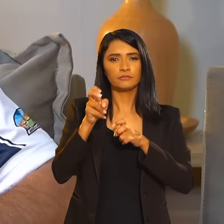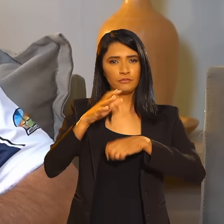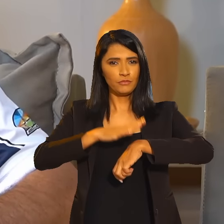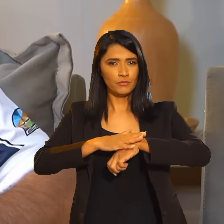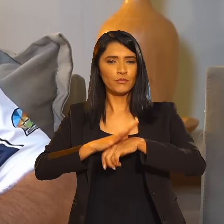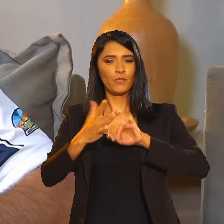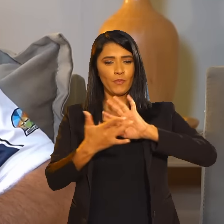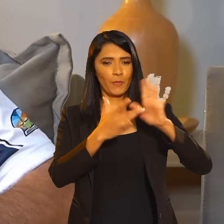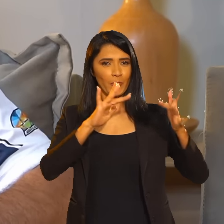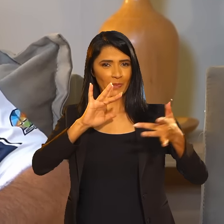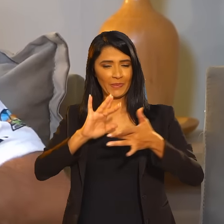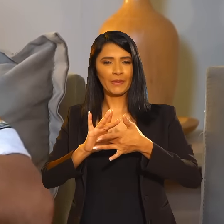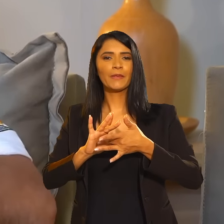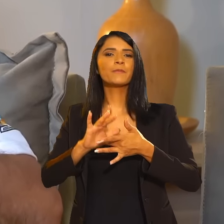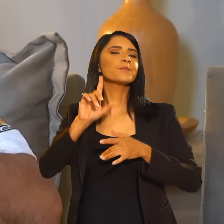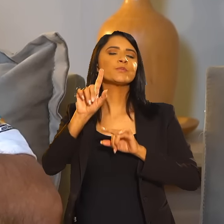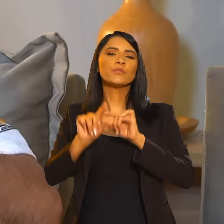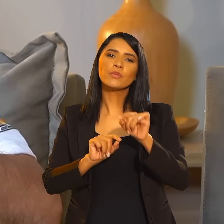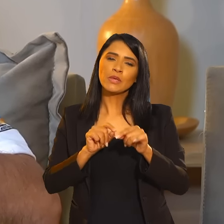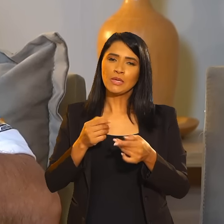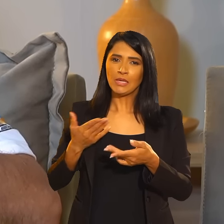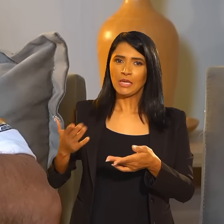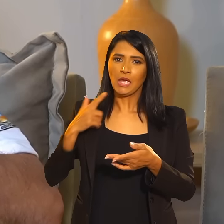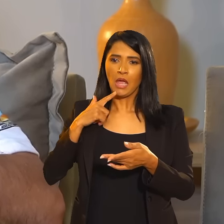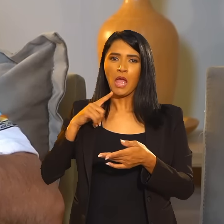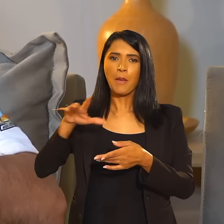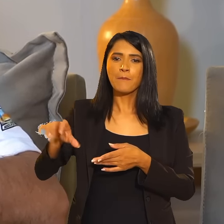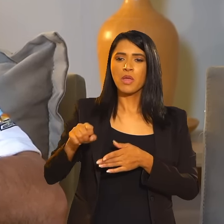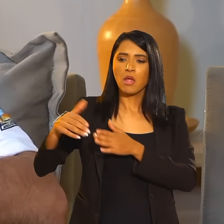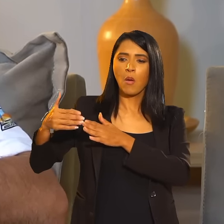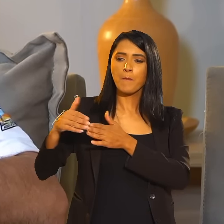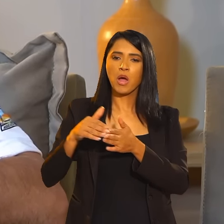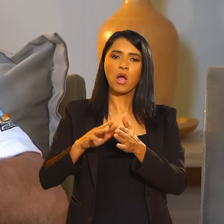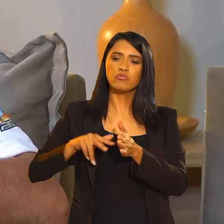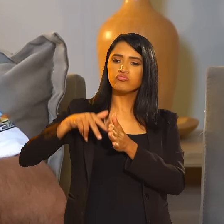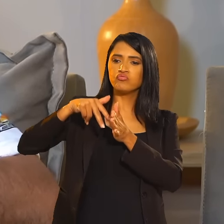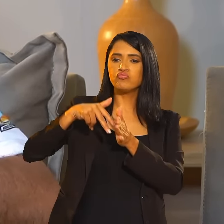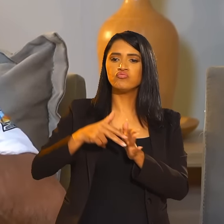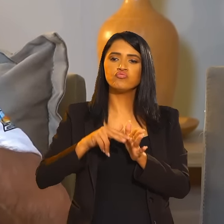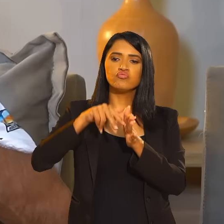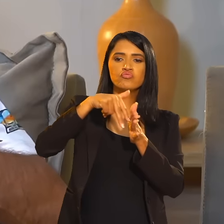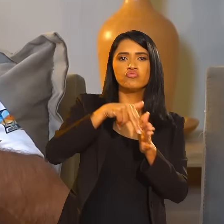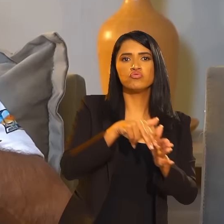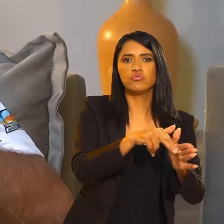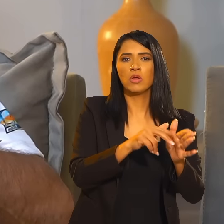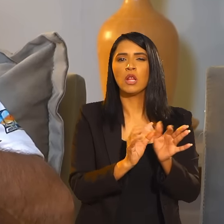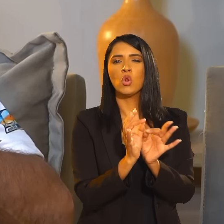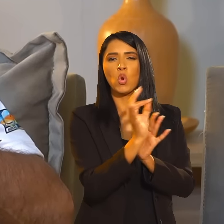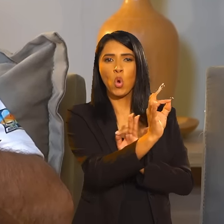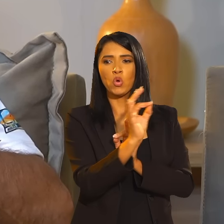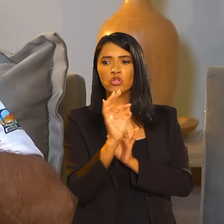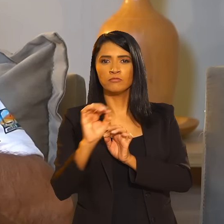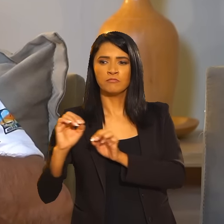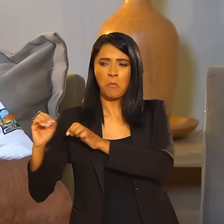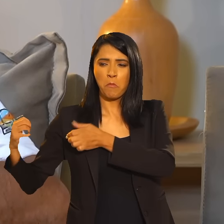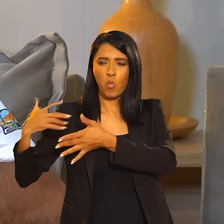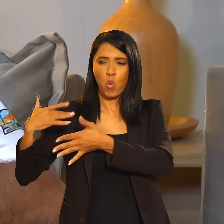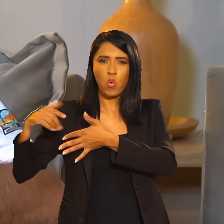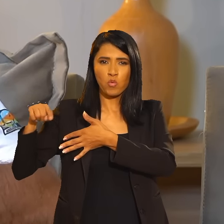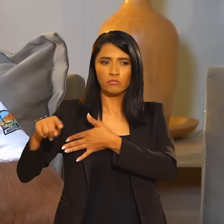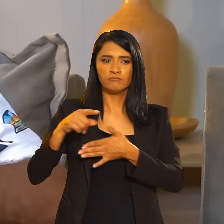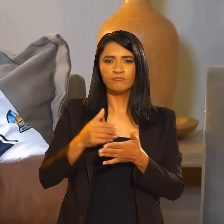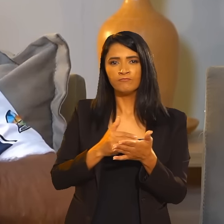em um momento Jesus separa um barco, ele se afasta do leito porque havia uma multidão e ele